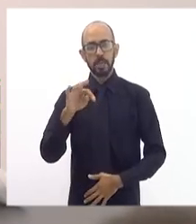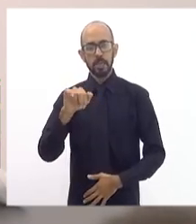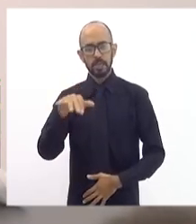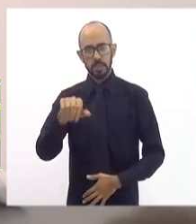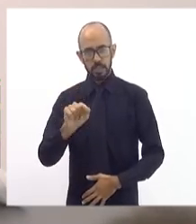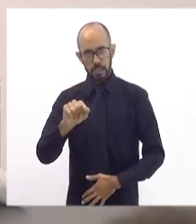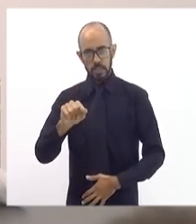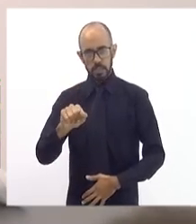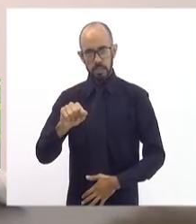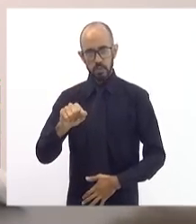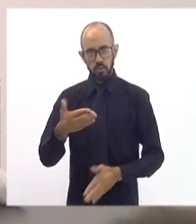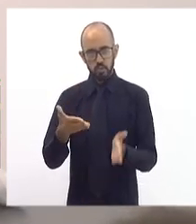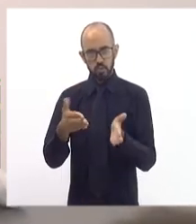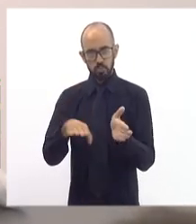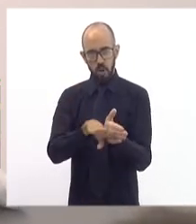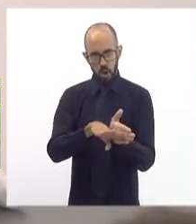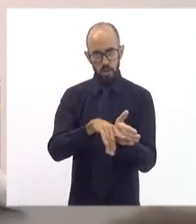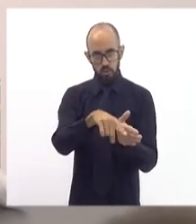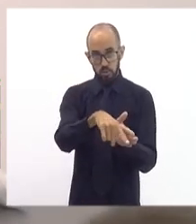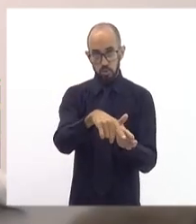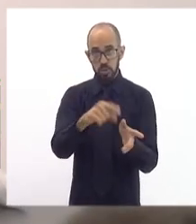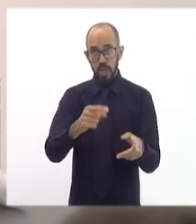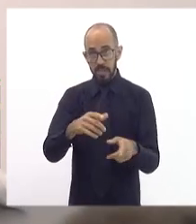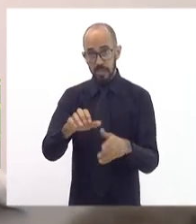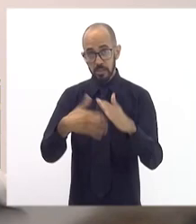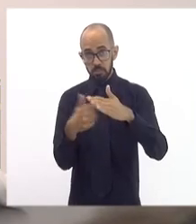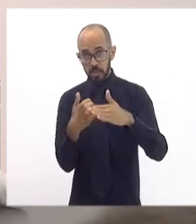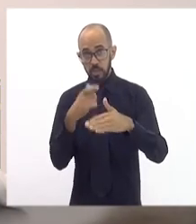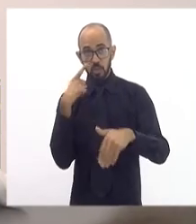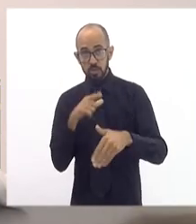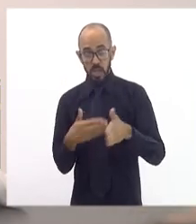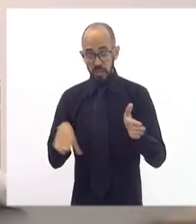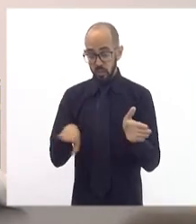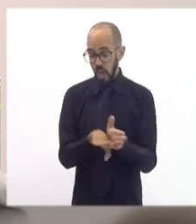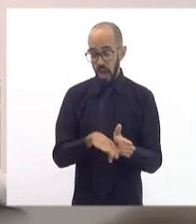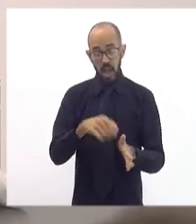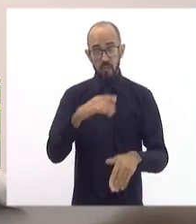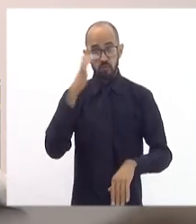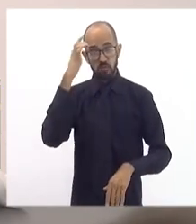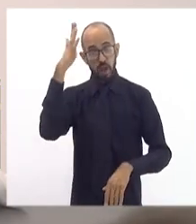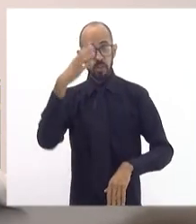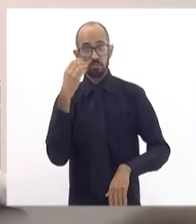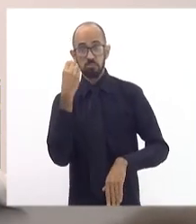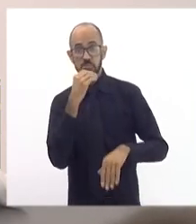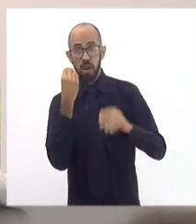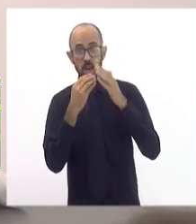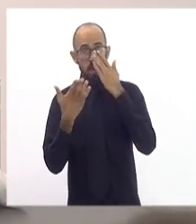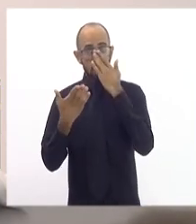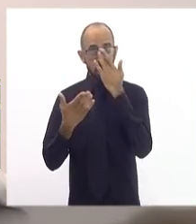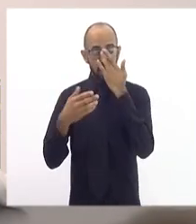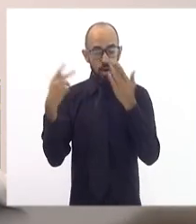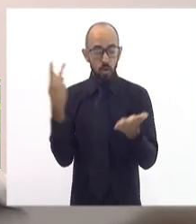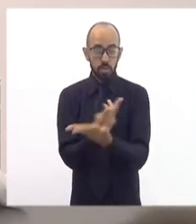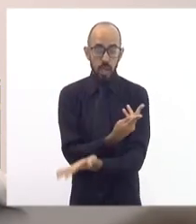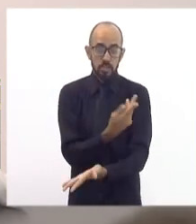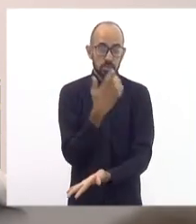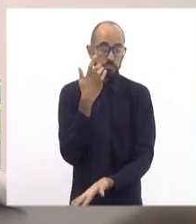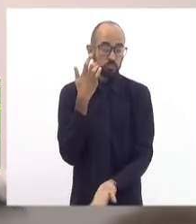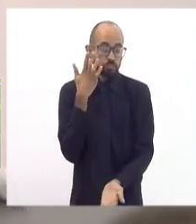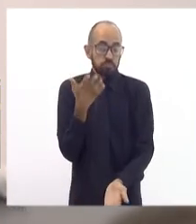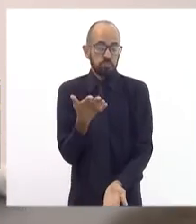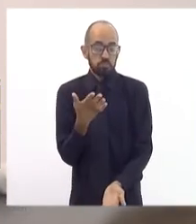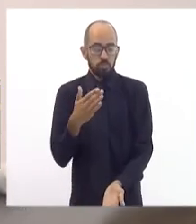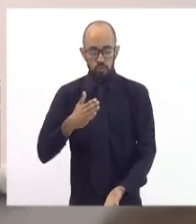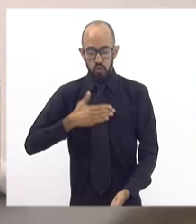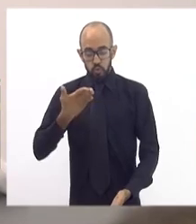e essas empresas elas conseguem se instalar de tal forma uma coisa que acontece do dia para a noite o colo quando